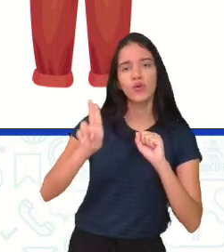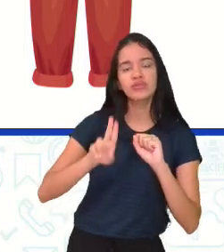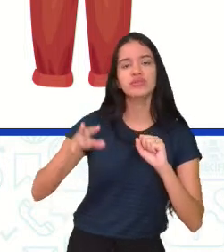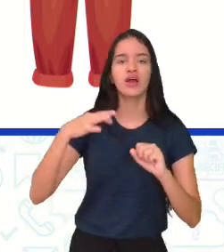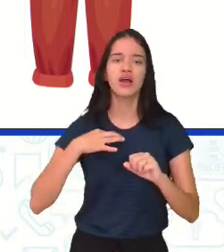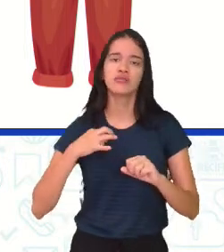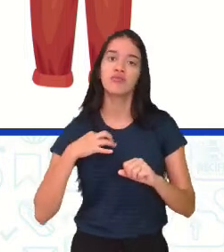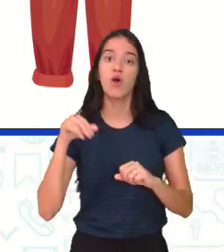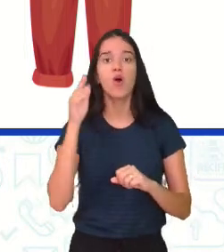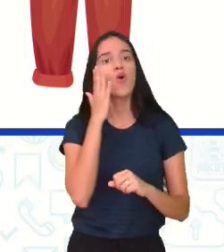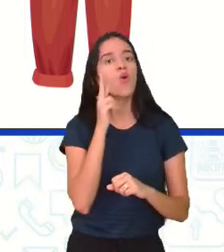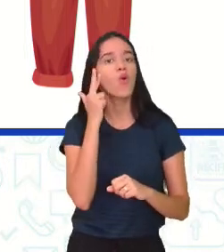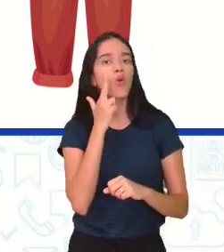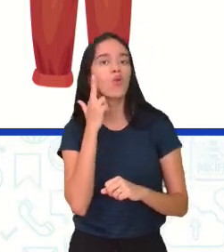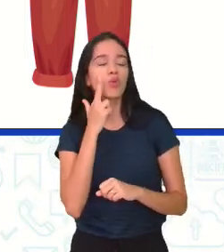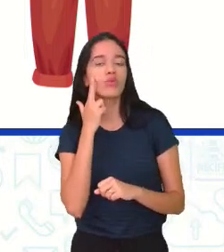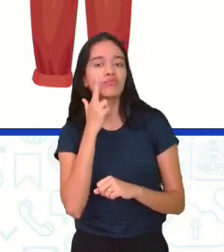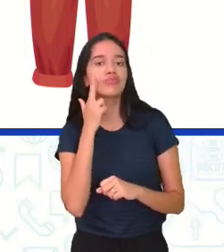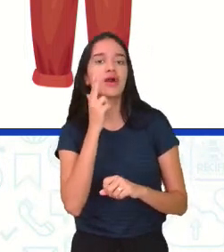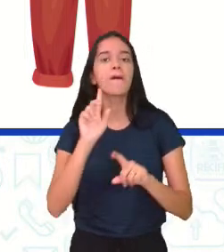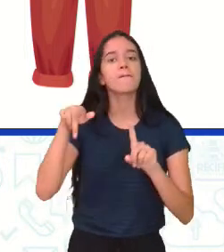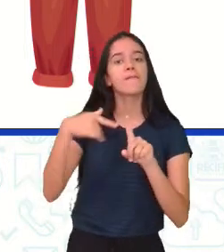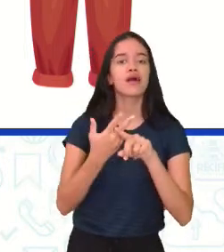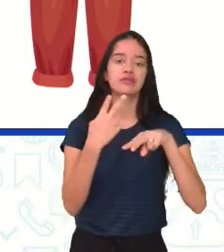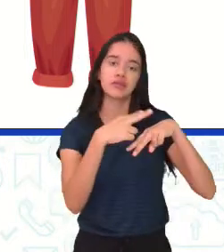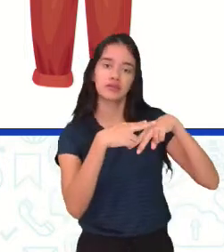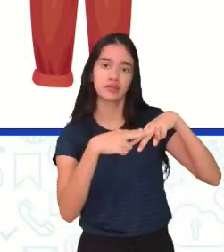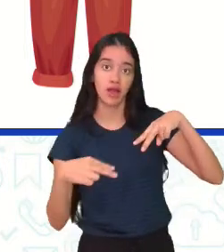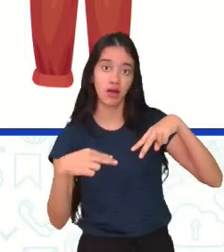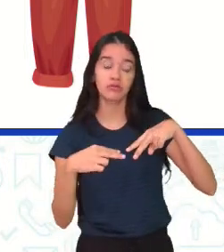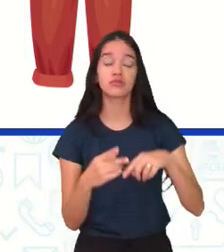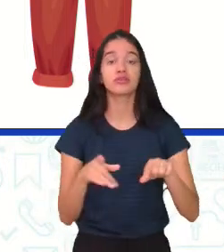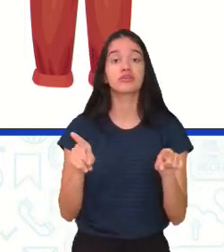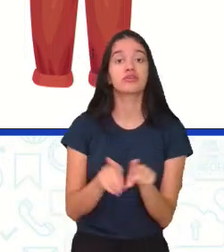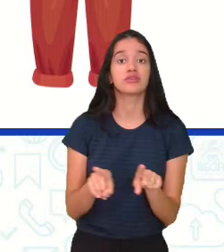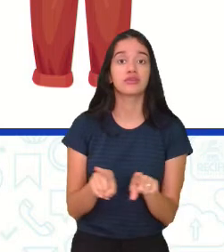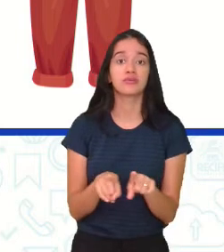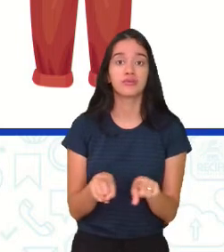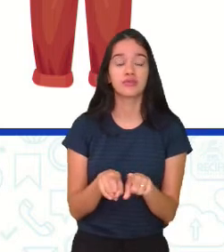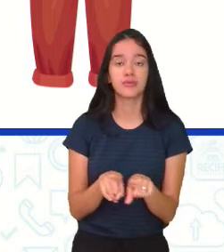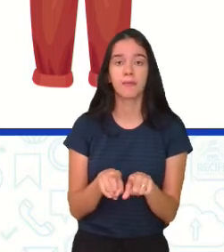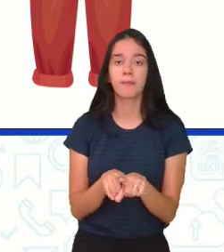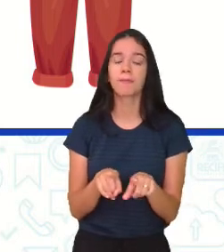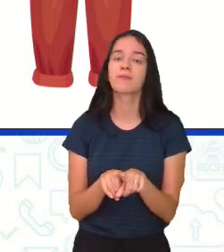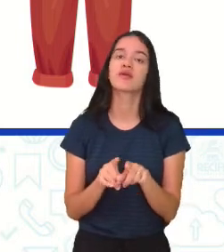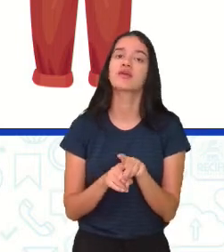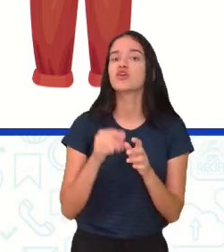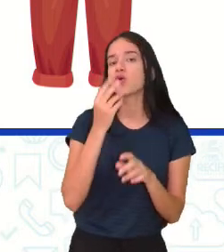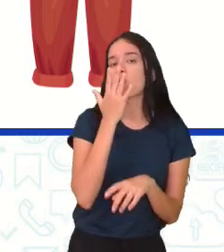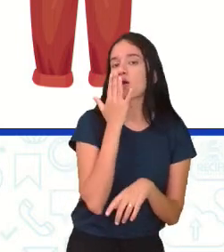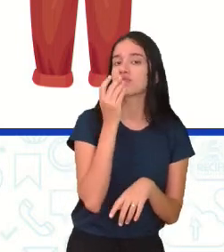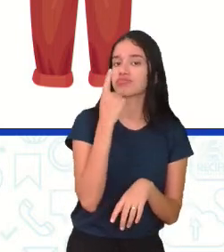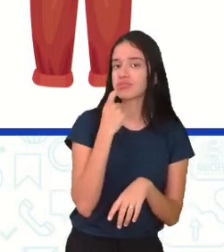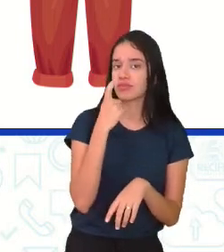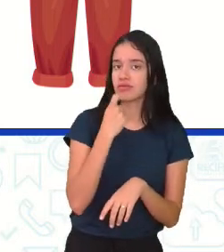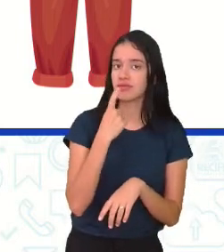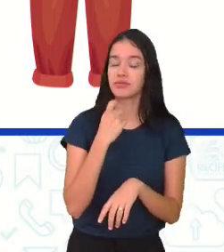blusa rosa com a calça jeans, com a calça de pescador e com a calça vermelha,